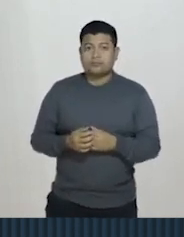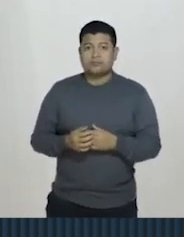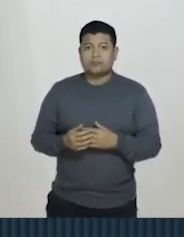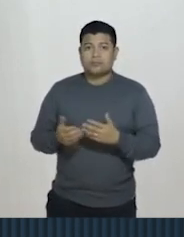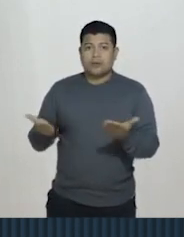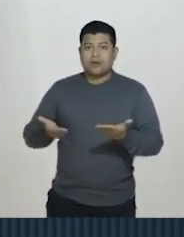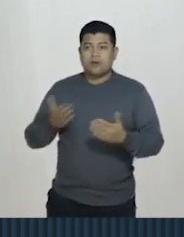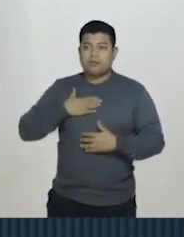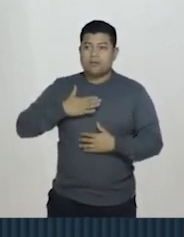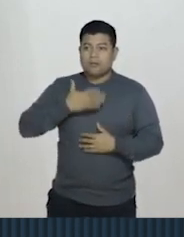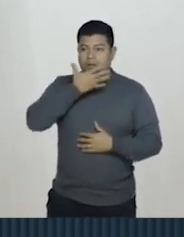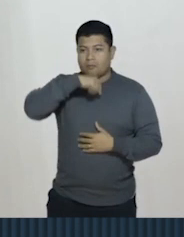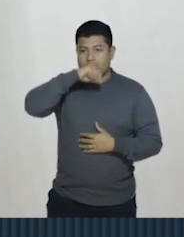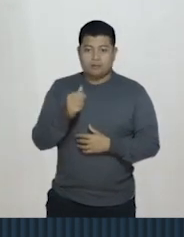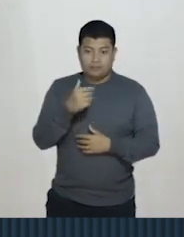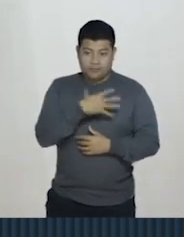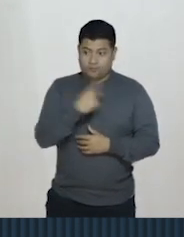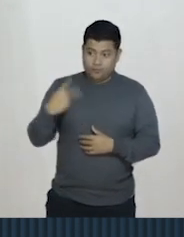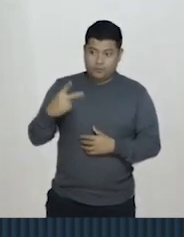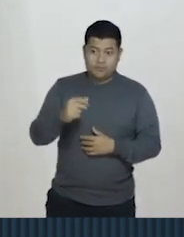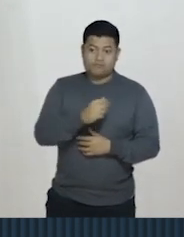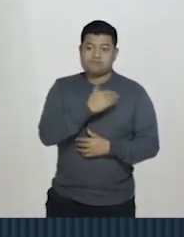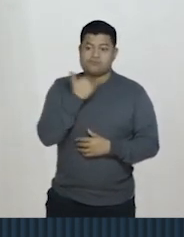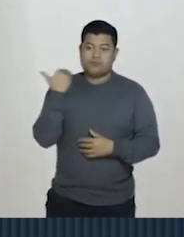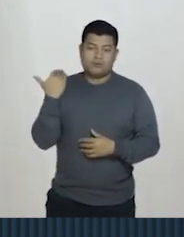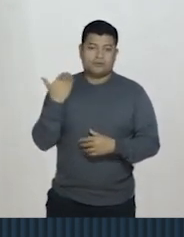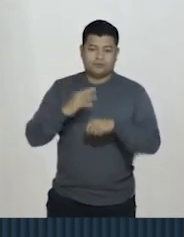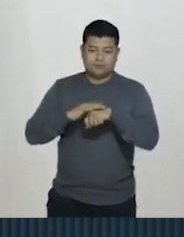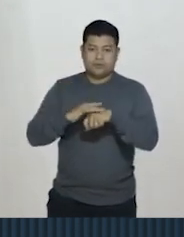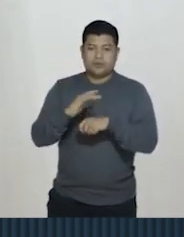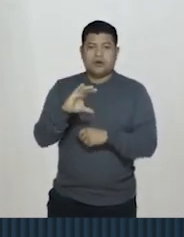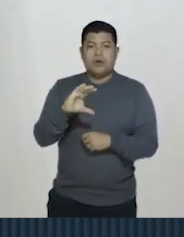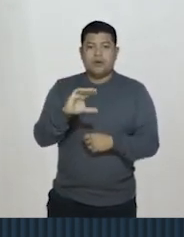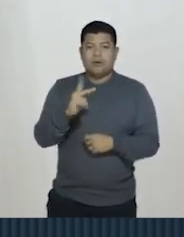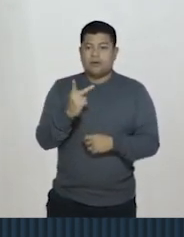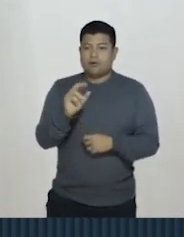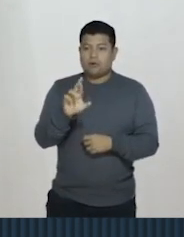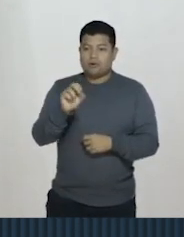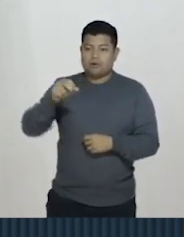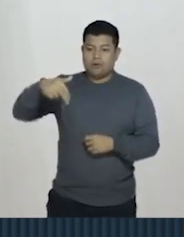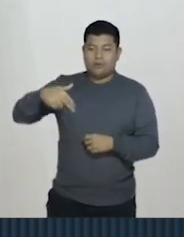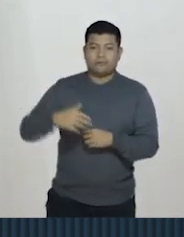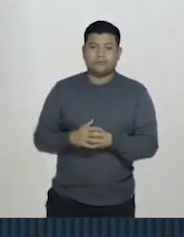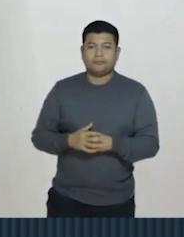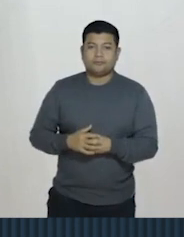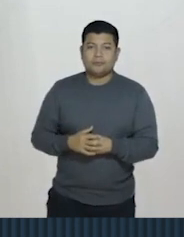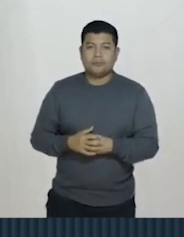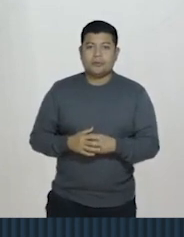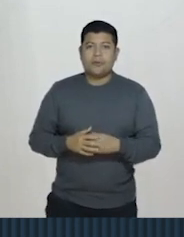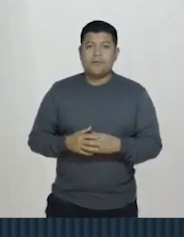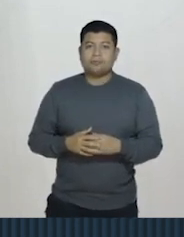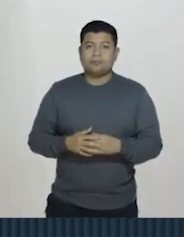pai. Curou meu pai com doença de Crohn. Agora, meu pai estava com a veia quase entupida, começou a tomar uma colherzinha, os